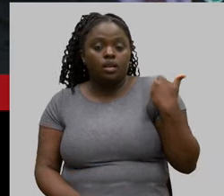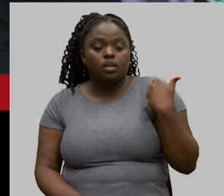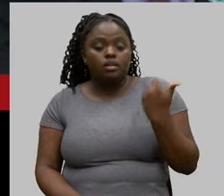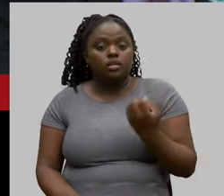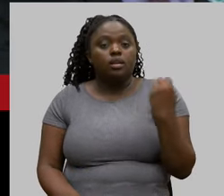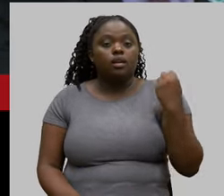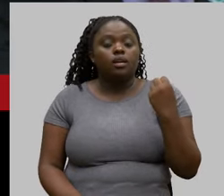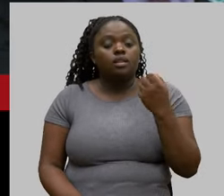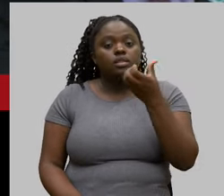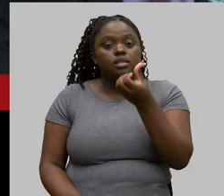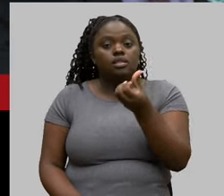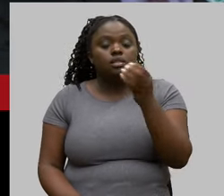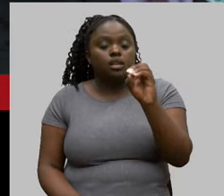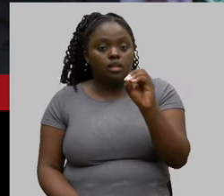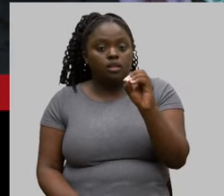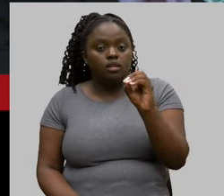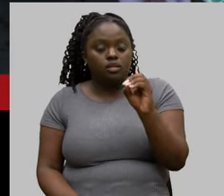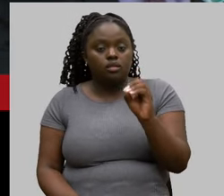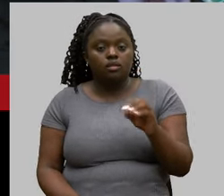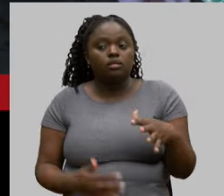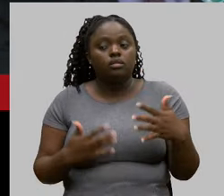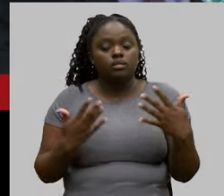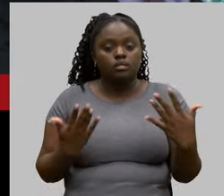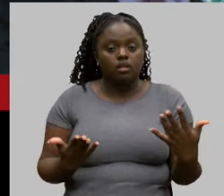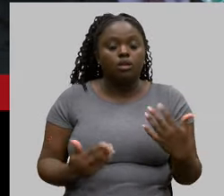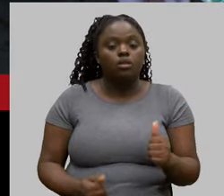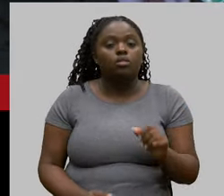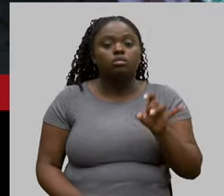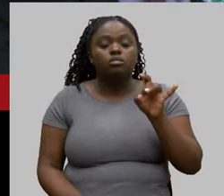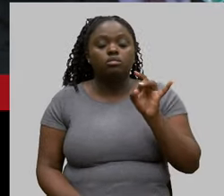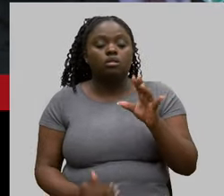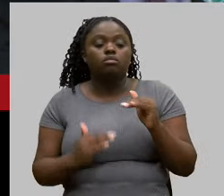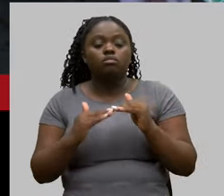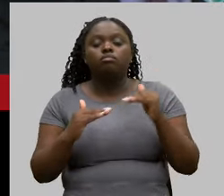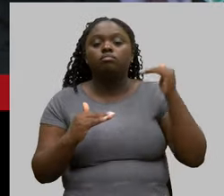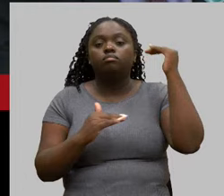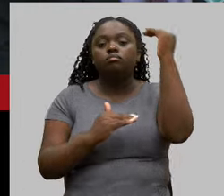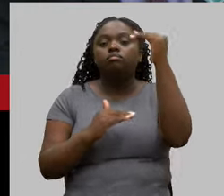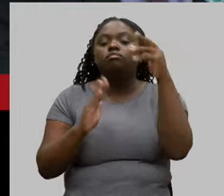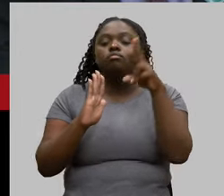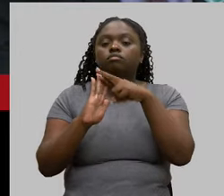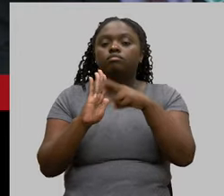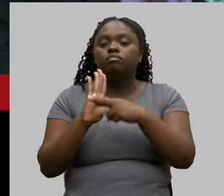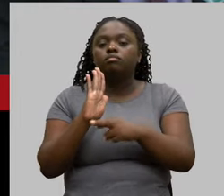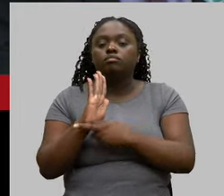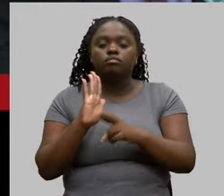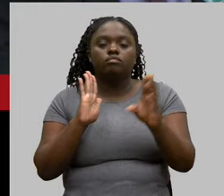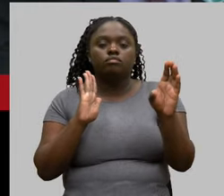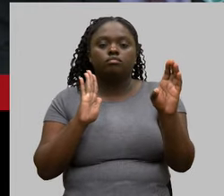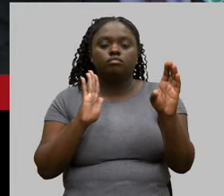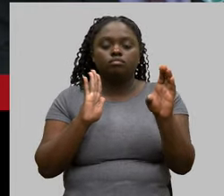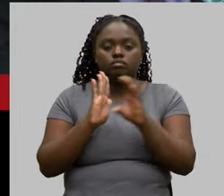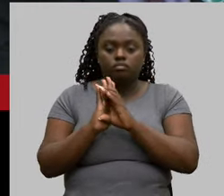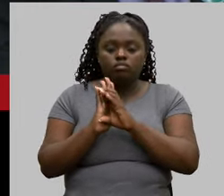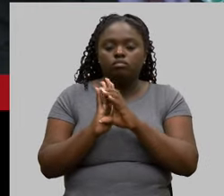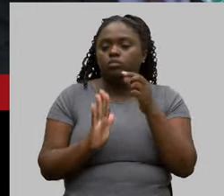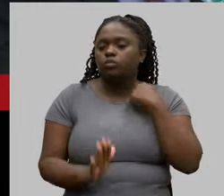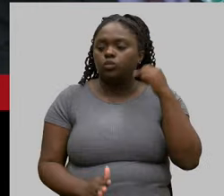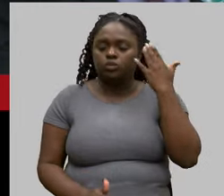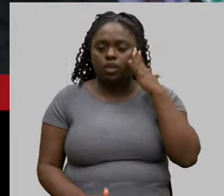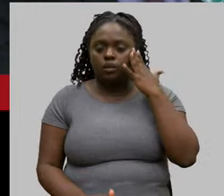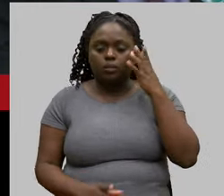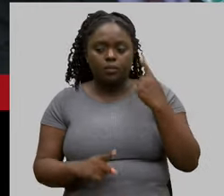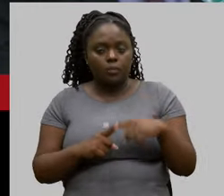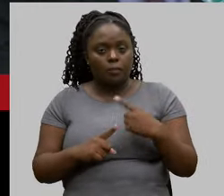de idade ou seja ele simplesmente passou por cima de uma regra constitucional com pelo que eu entendo por